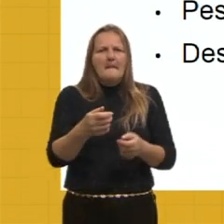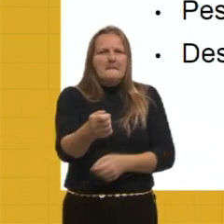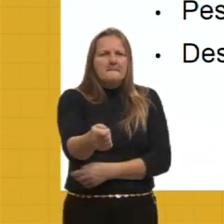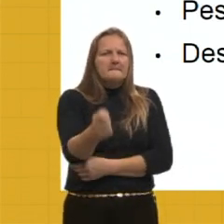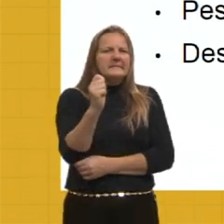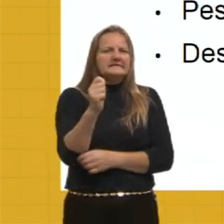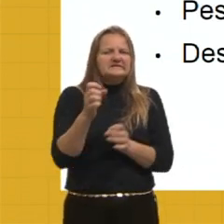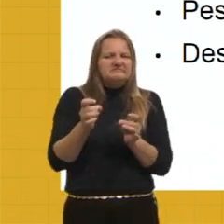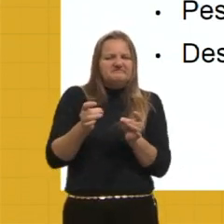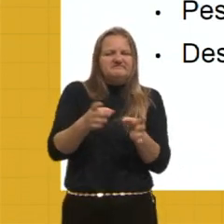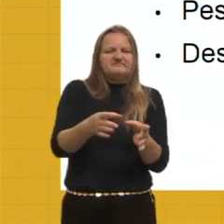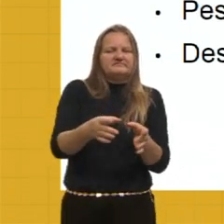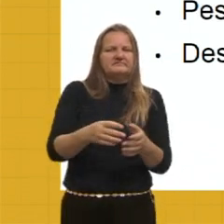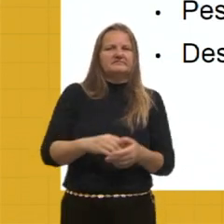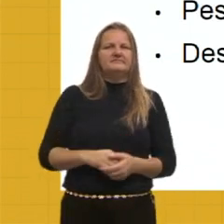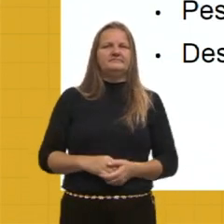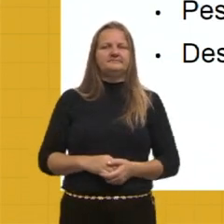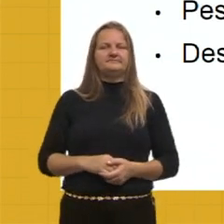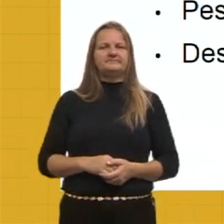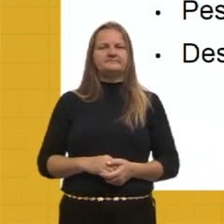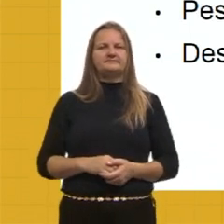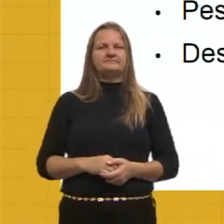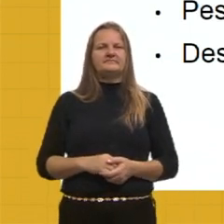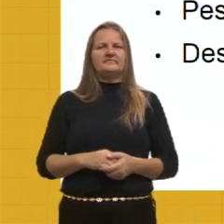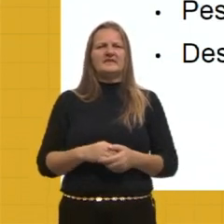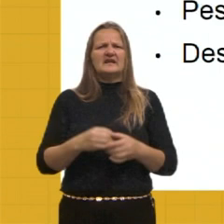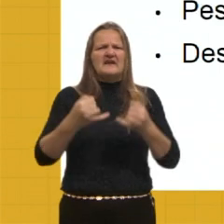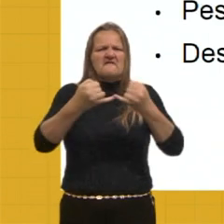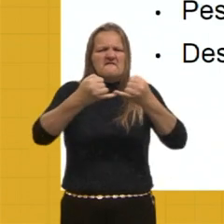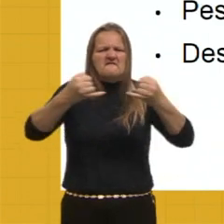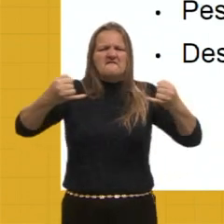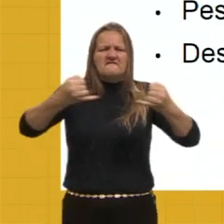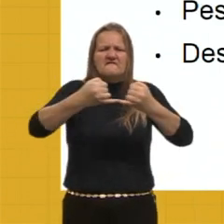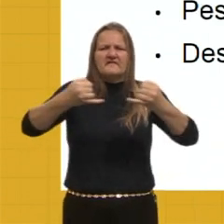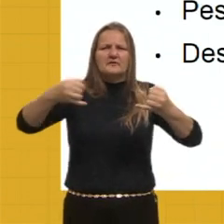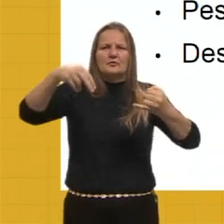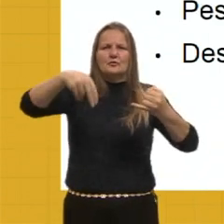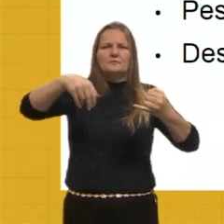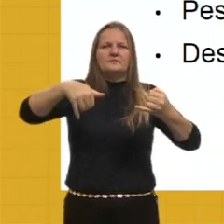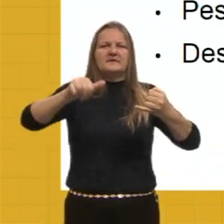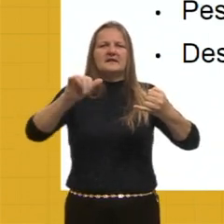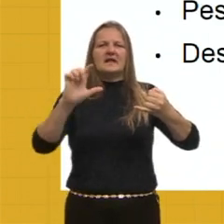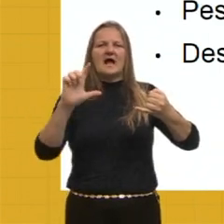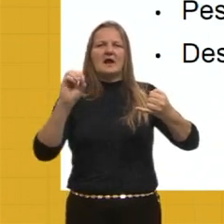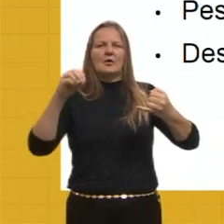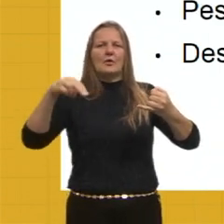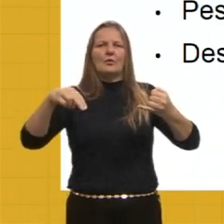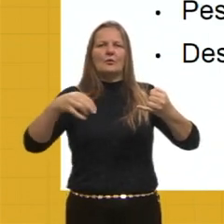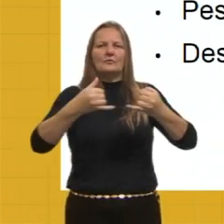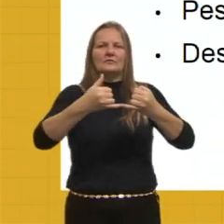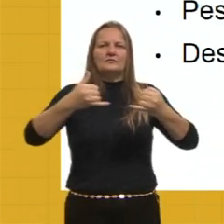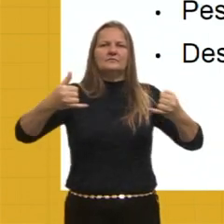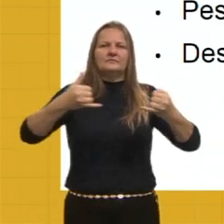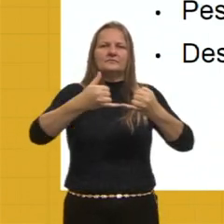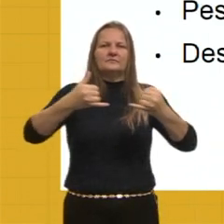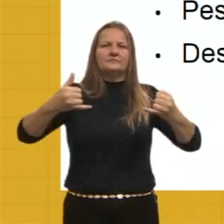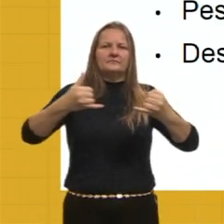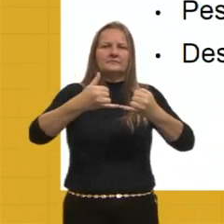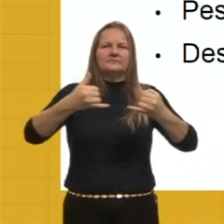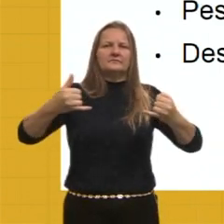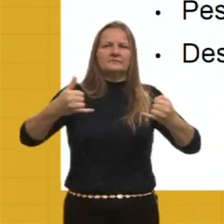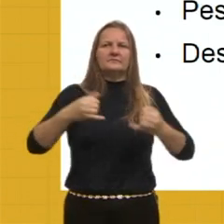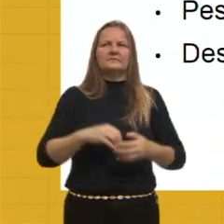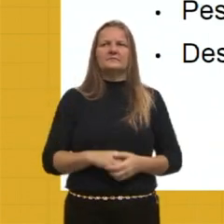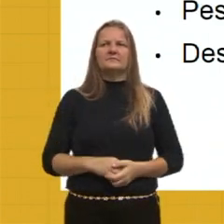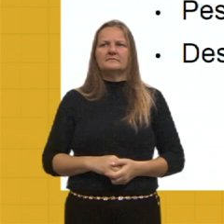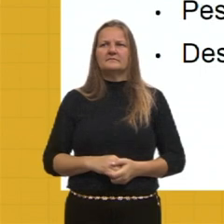algumas redes alguns fios de nylon aquele que usa né para pescar eu não sei o nome daquelas coisas porque eu